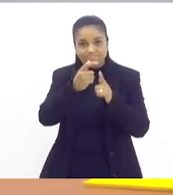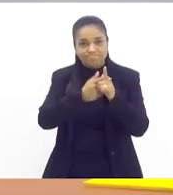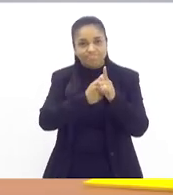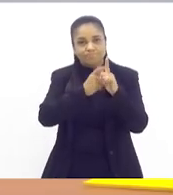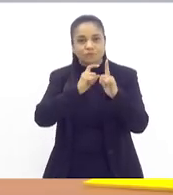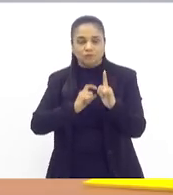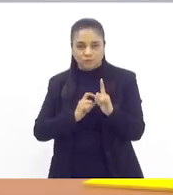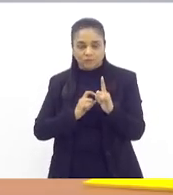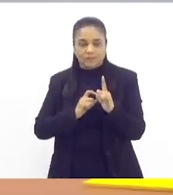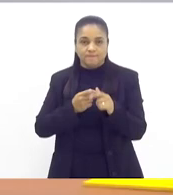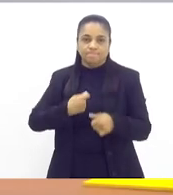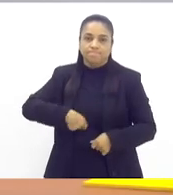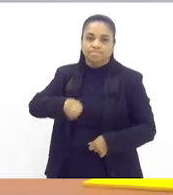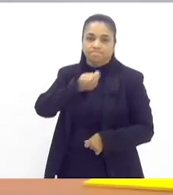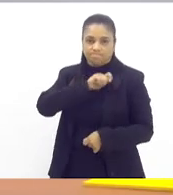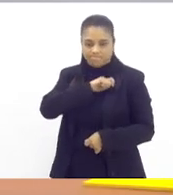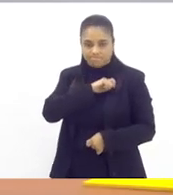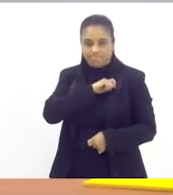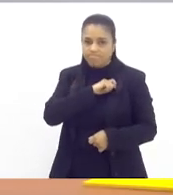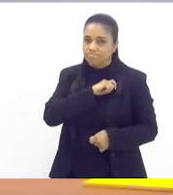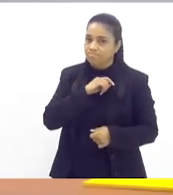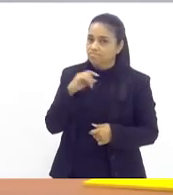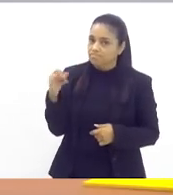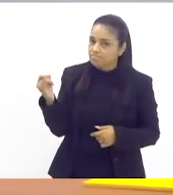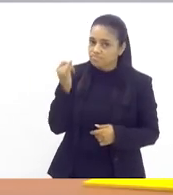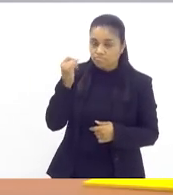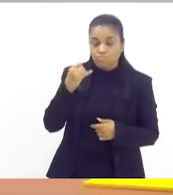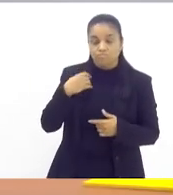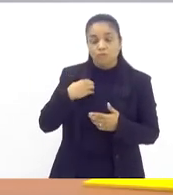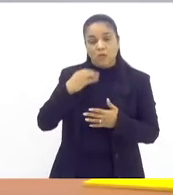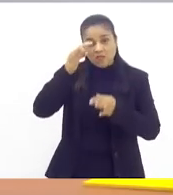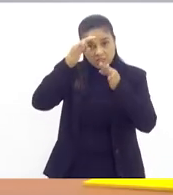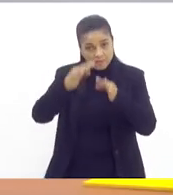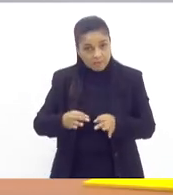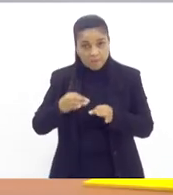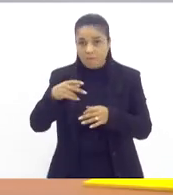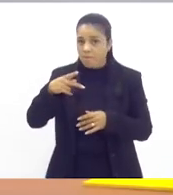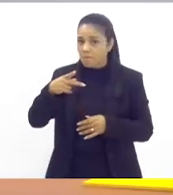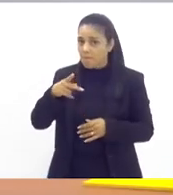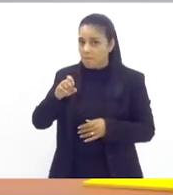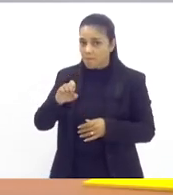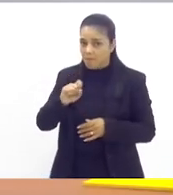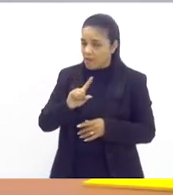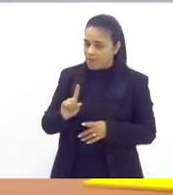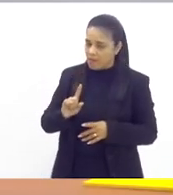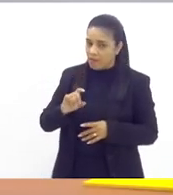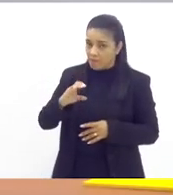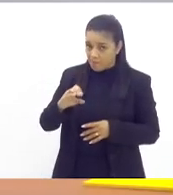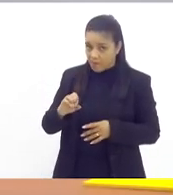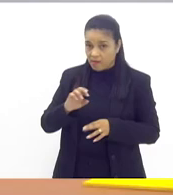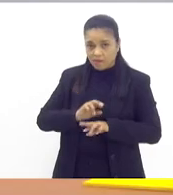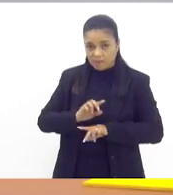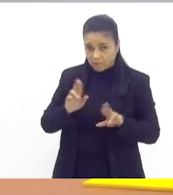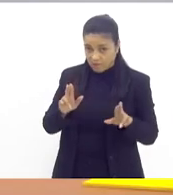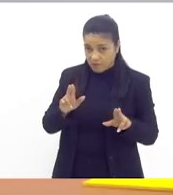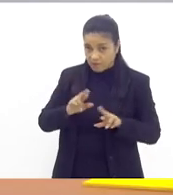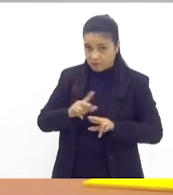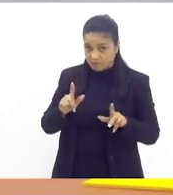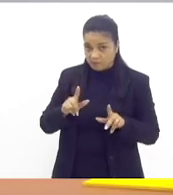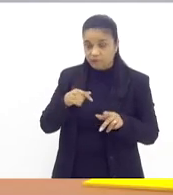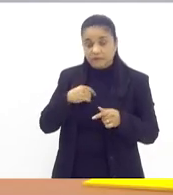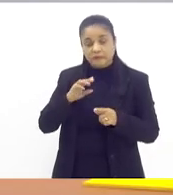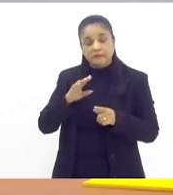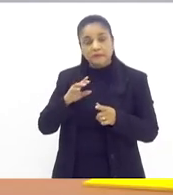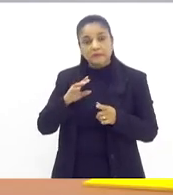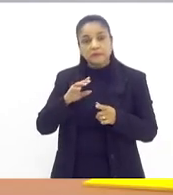é um ponto importante. E isso não está definido na PEC, mas a nossa posição é de que isso seja definido depois. Tipo assim, se tiver